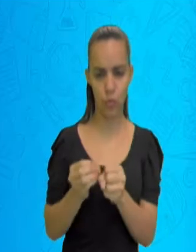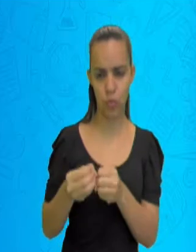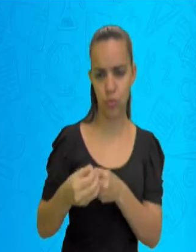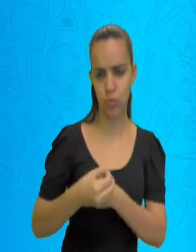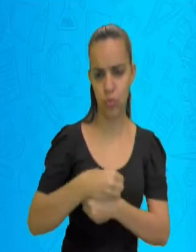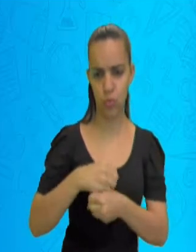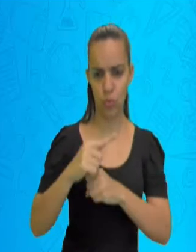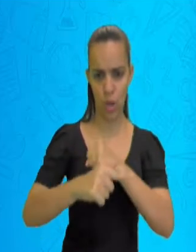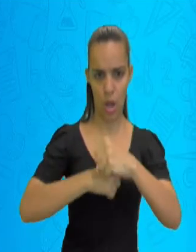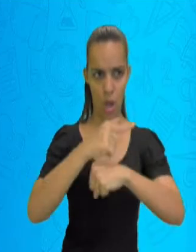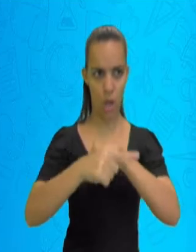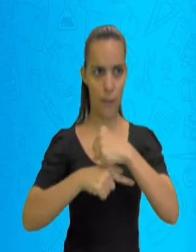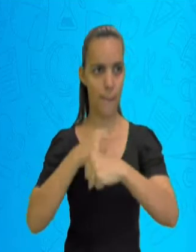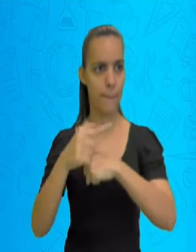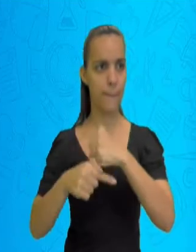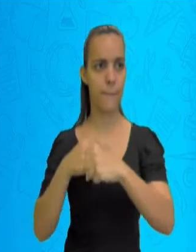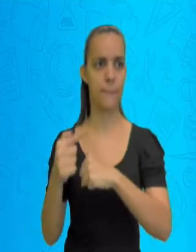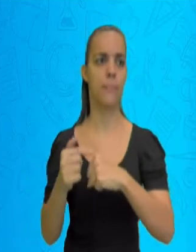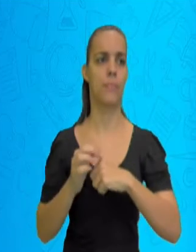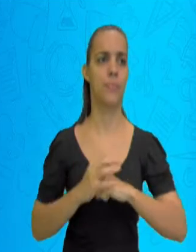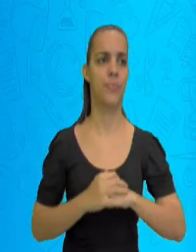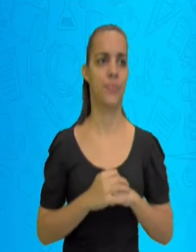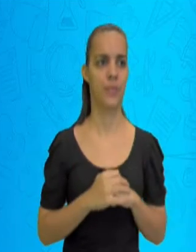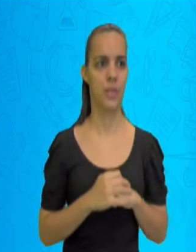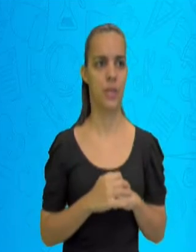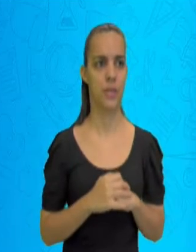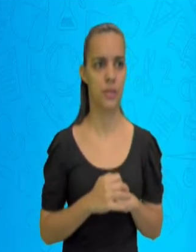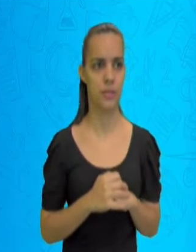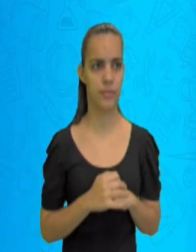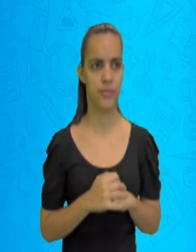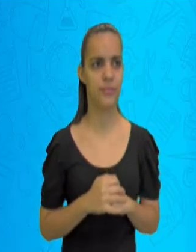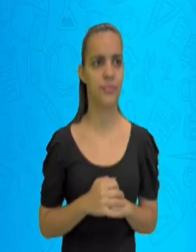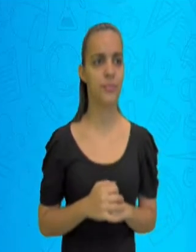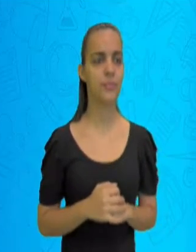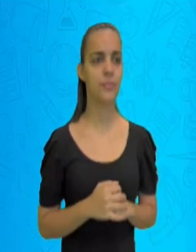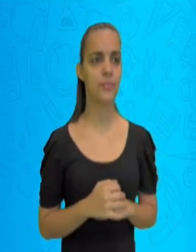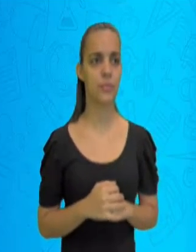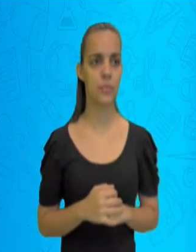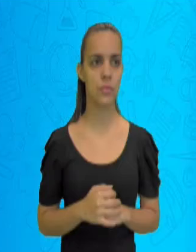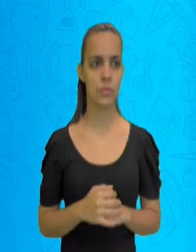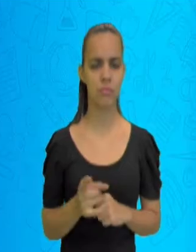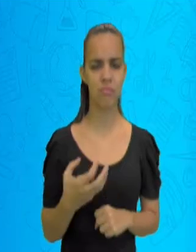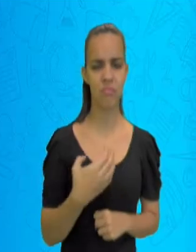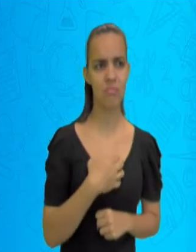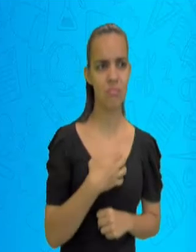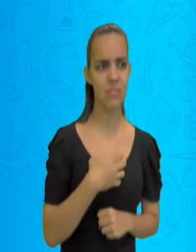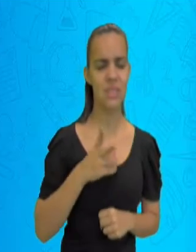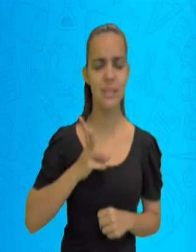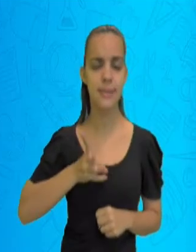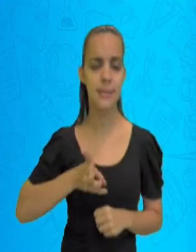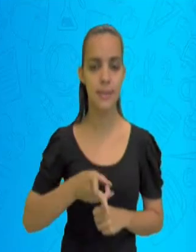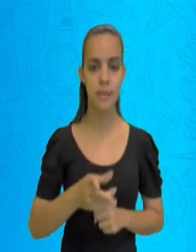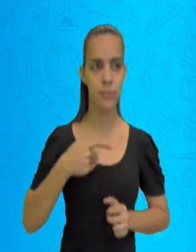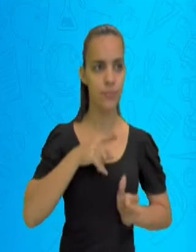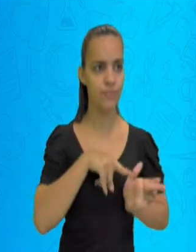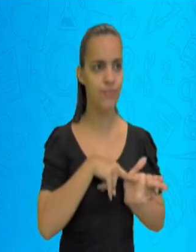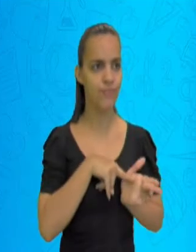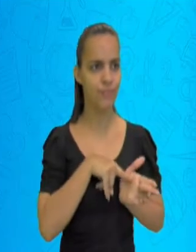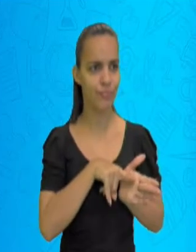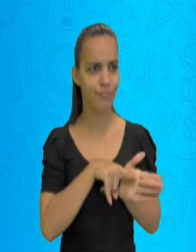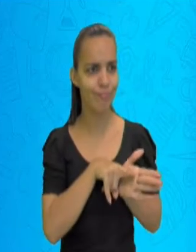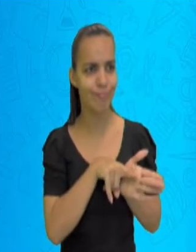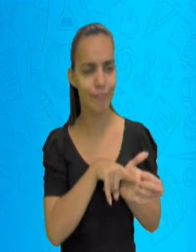átomo. Mas a ciência, ela não é um fim em si mesma. A ciência, ela está sempre